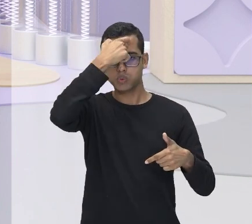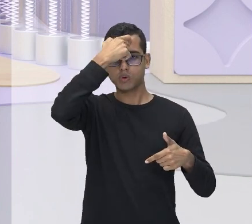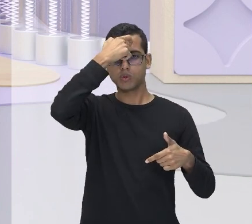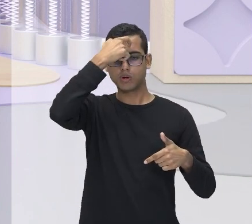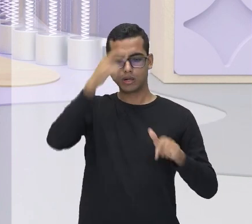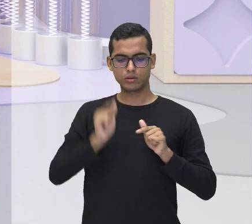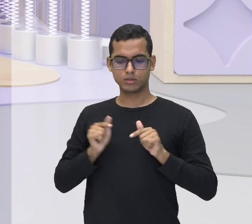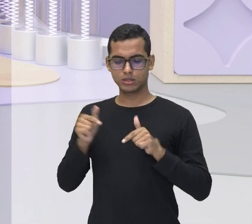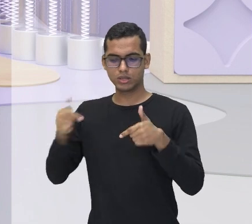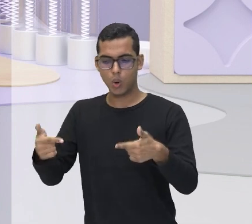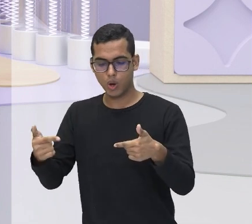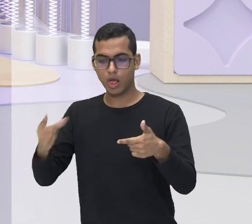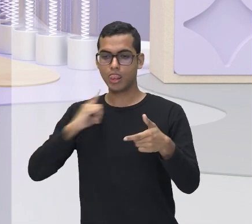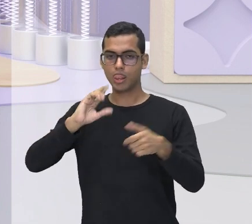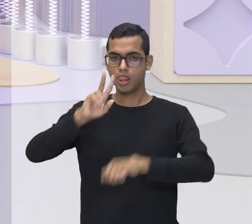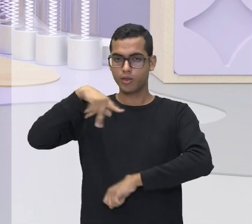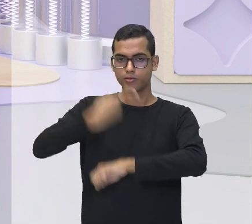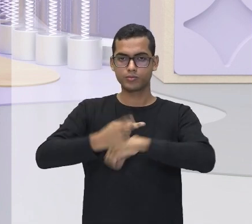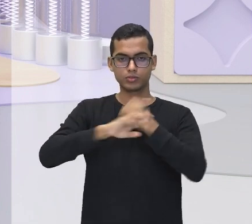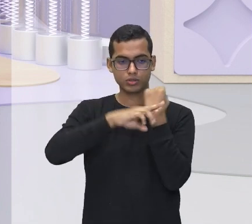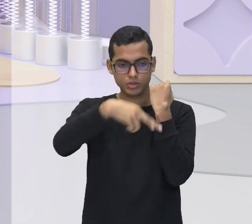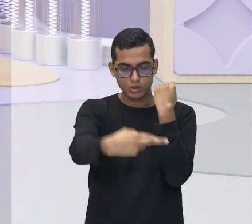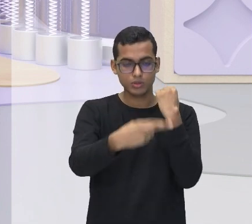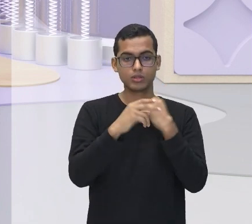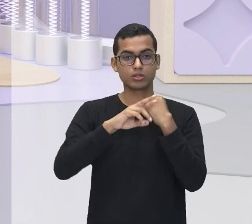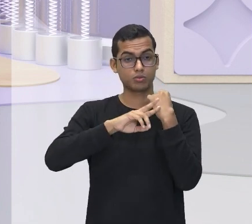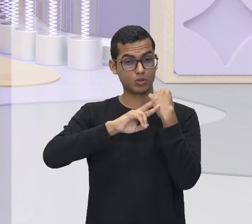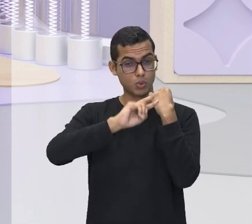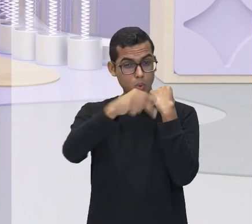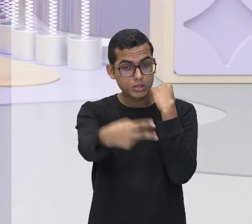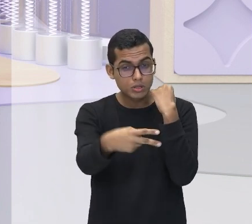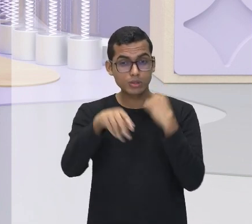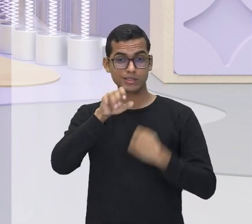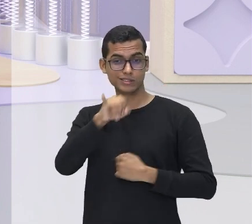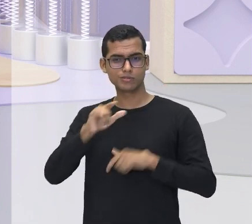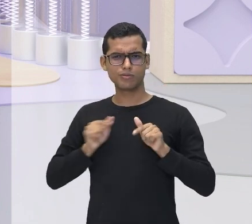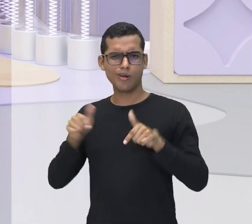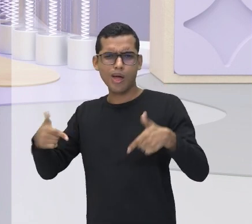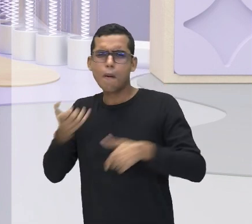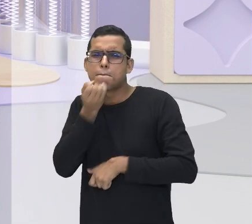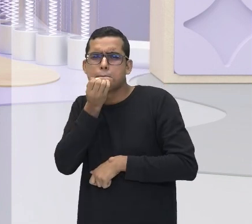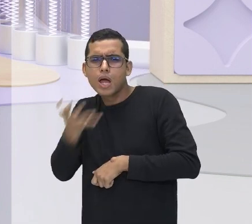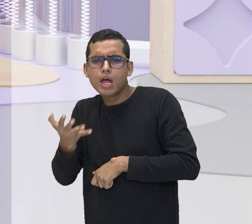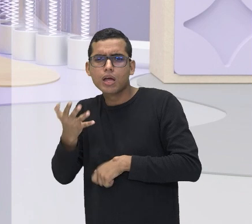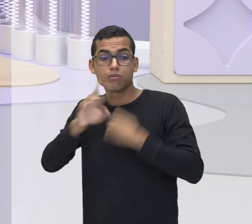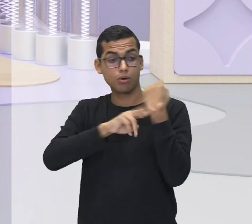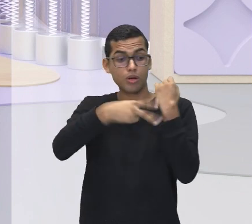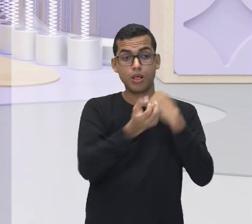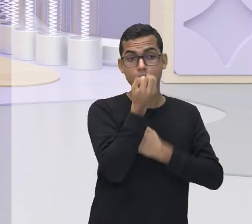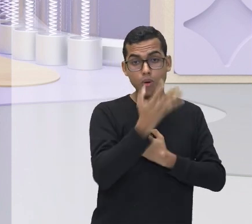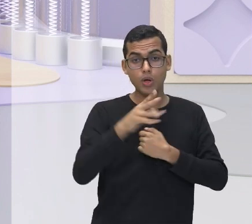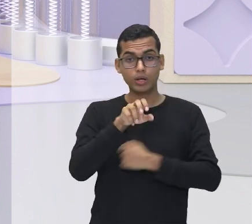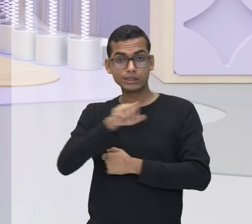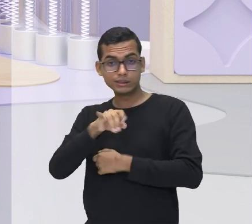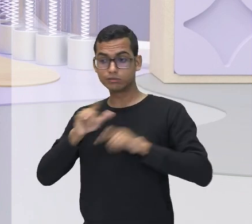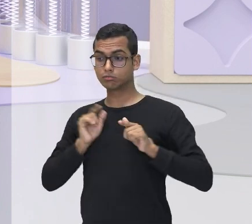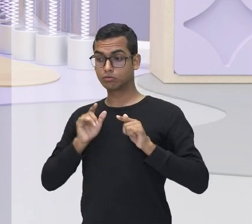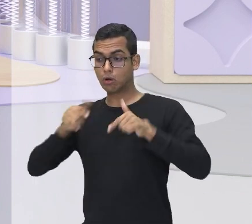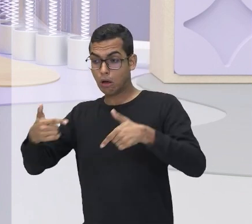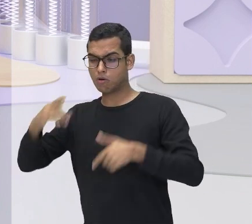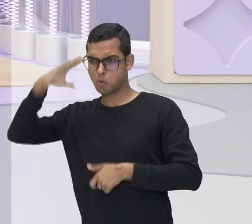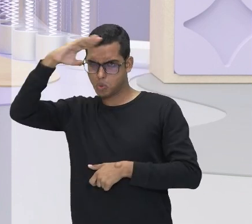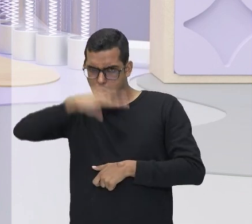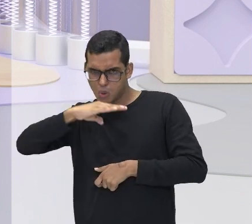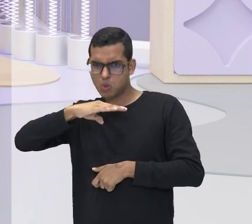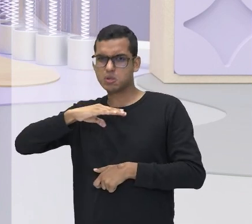consequência. Se você faz o bem, as consequências vão ser boas. Se você faz o mal, as consequências vão ser ruins e você tem